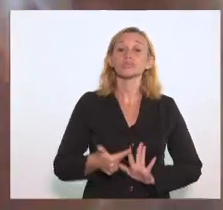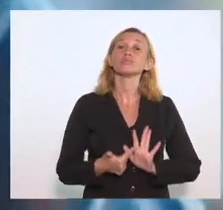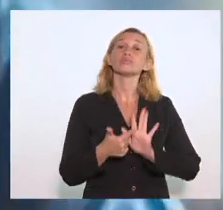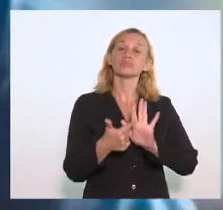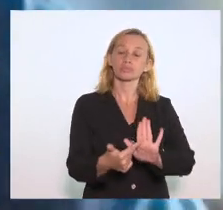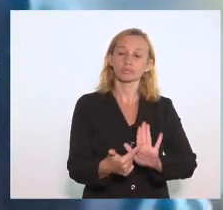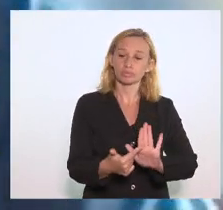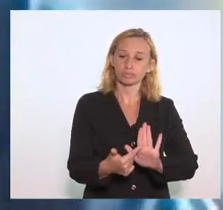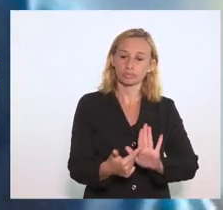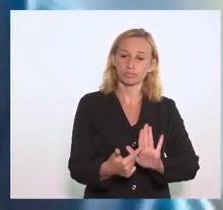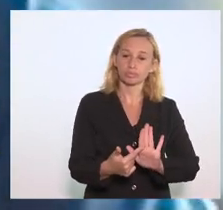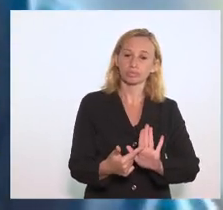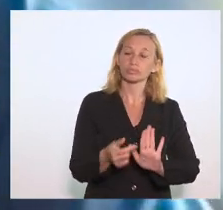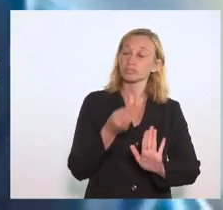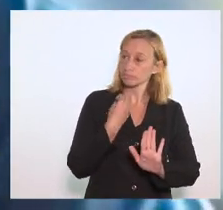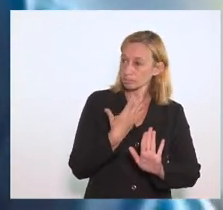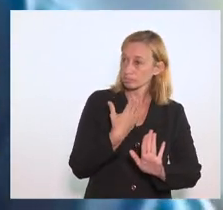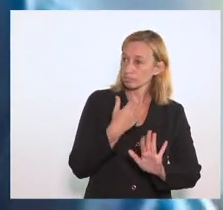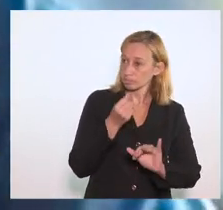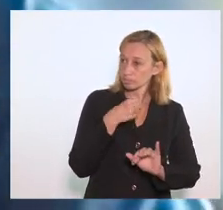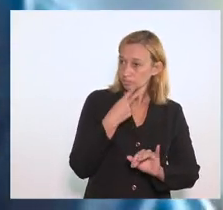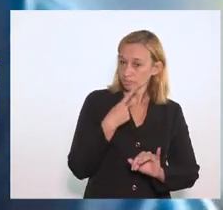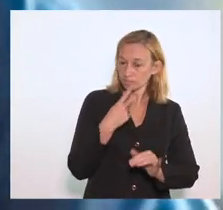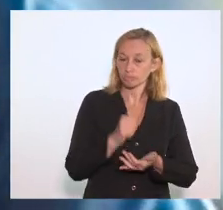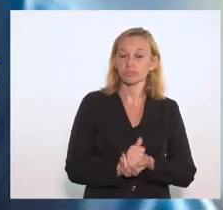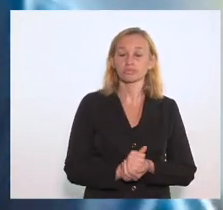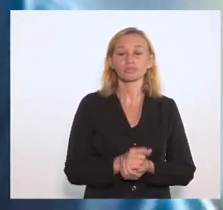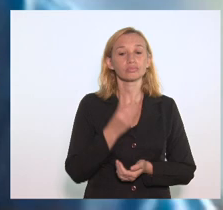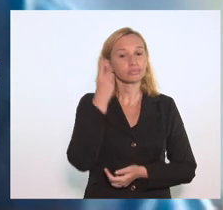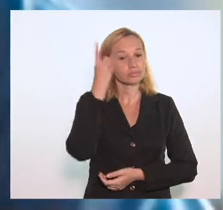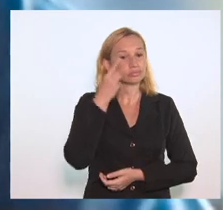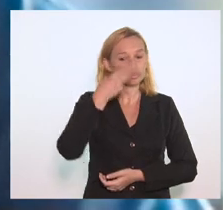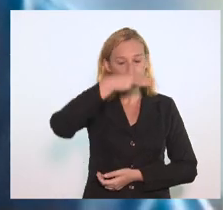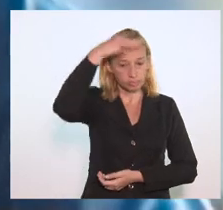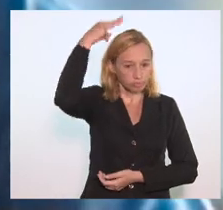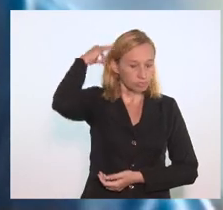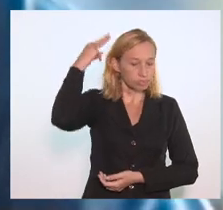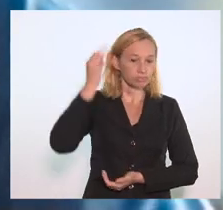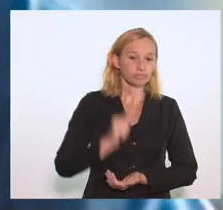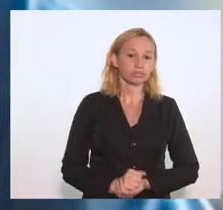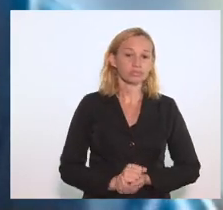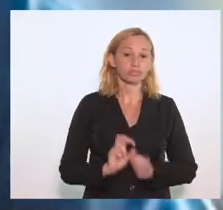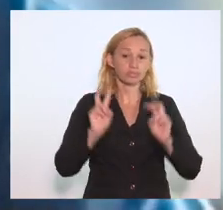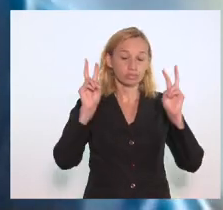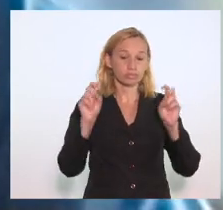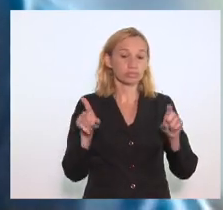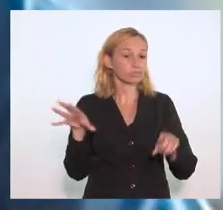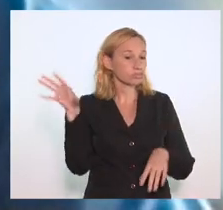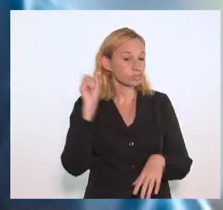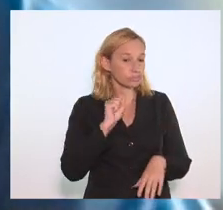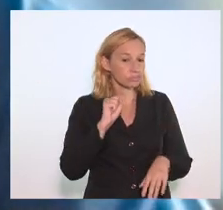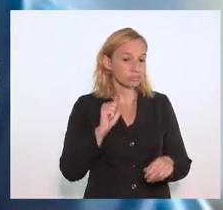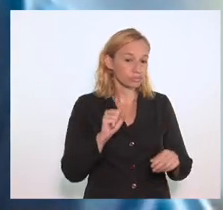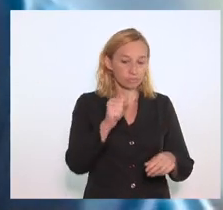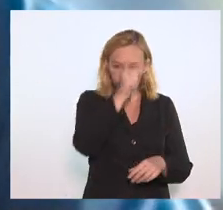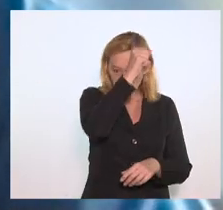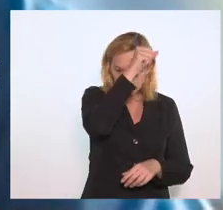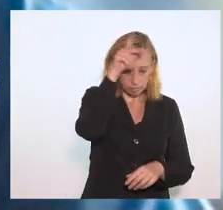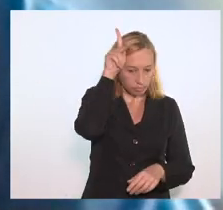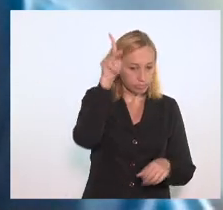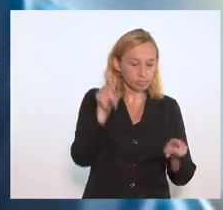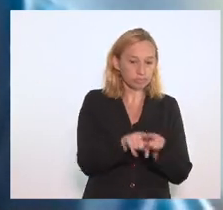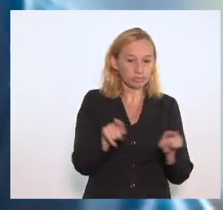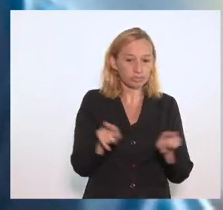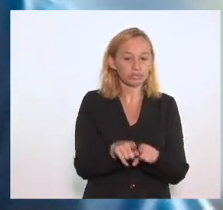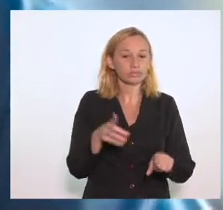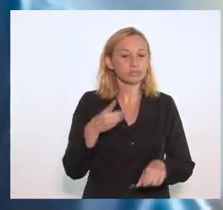e o senhor fez muito bem colocando, como aqui falou o deputado Márcio Pacheco, a questão de ouvir também os prefeitos. A